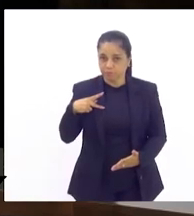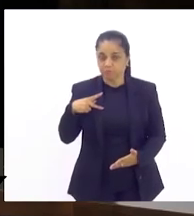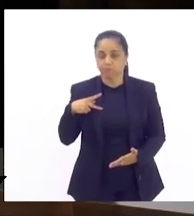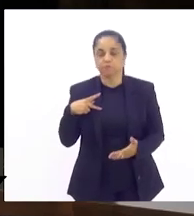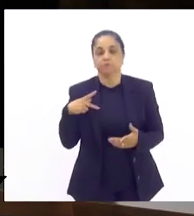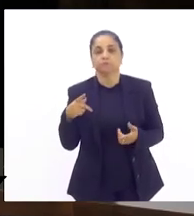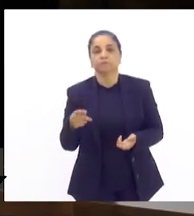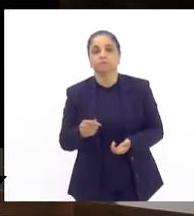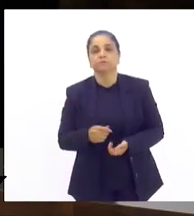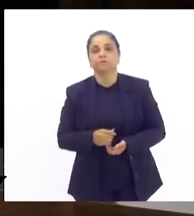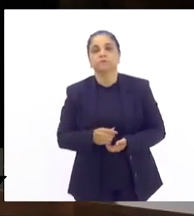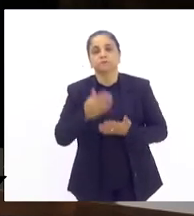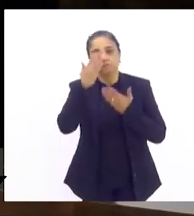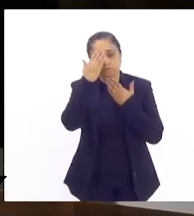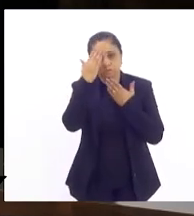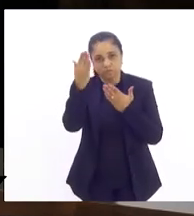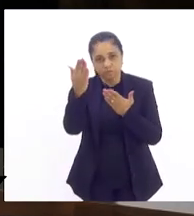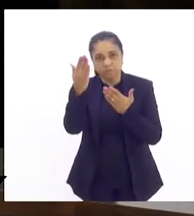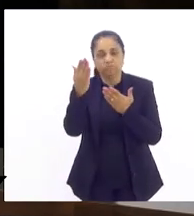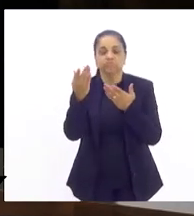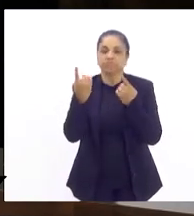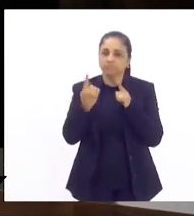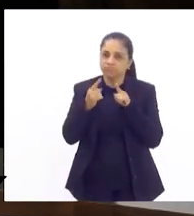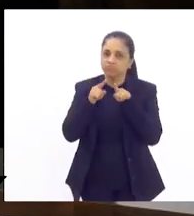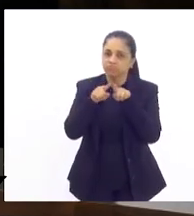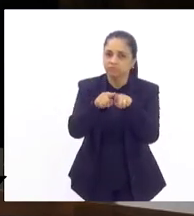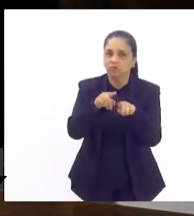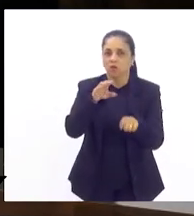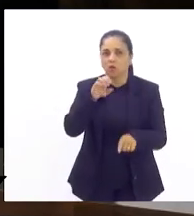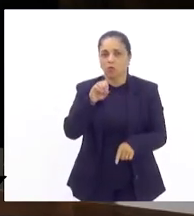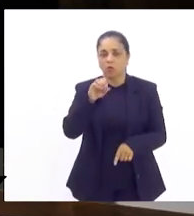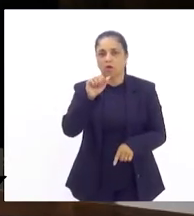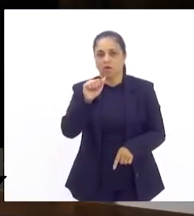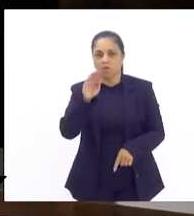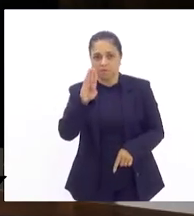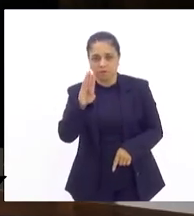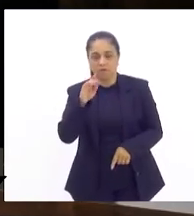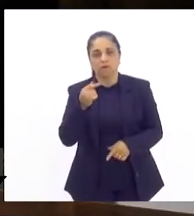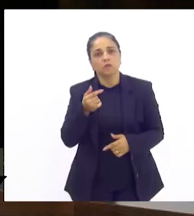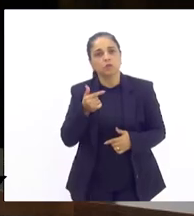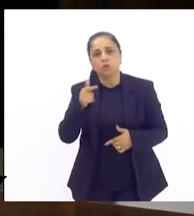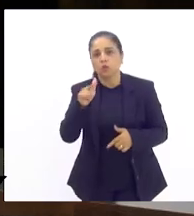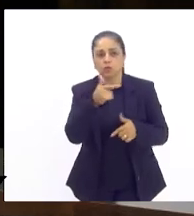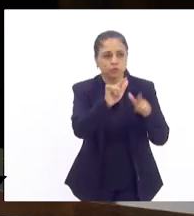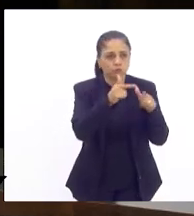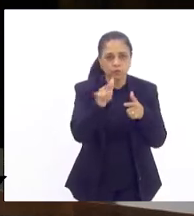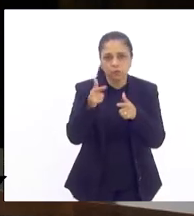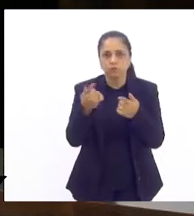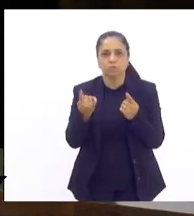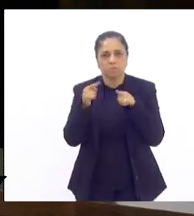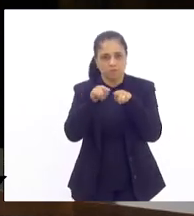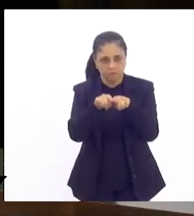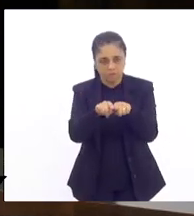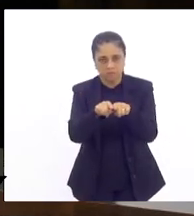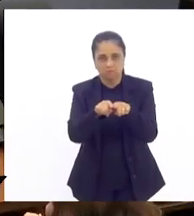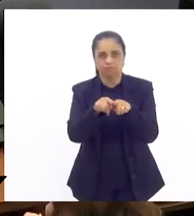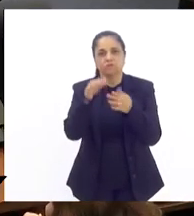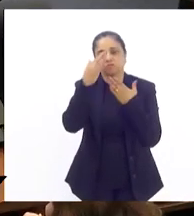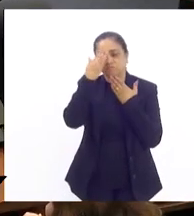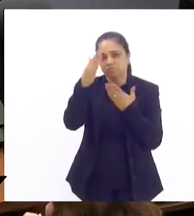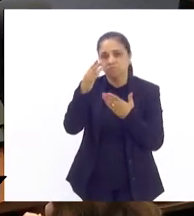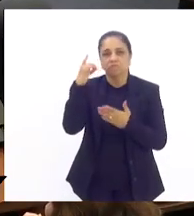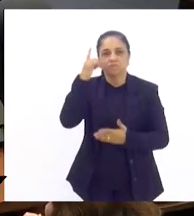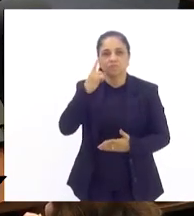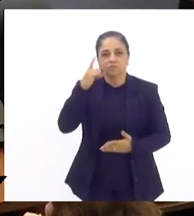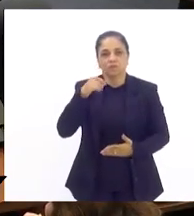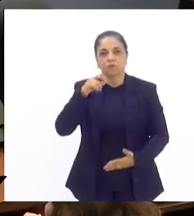aqui a colaboração da OAB e dos outros órgãos que participaram aqui. Muito obrigado, presidente. Obrigado, deputado Douglas Ruas. Vou passar